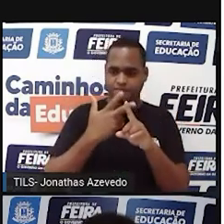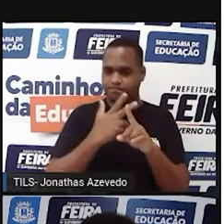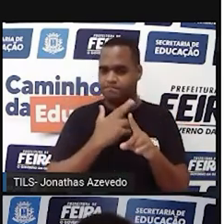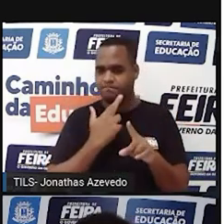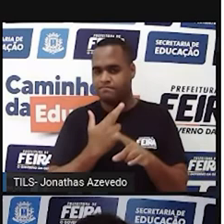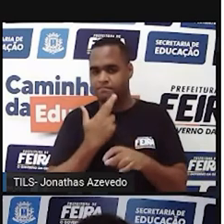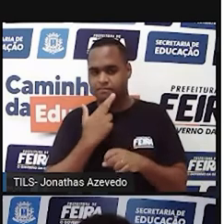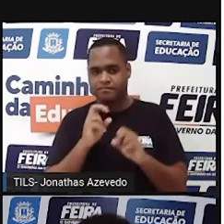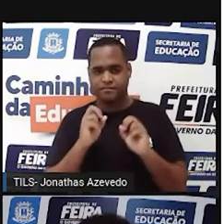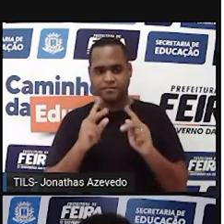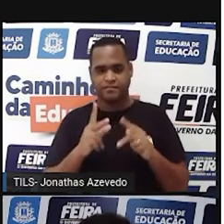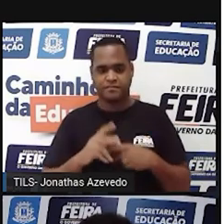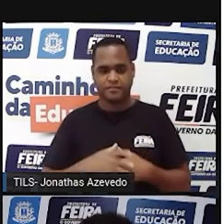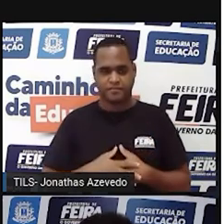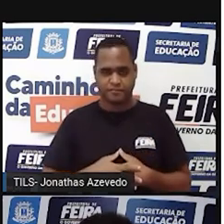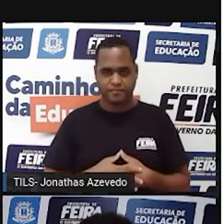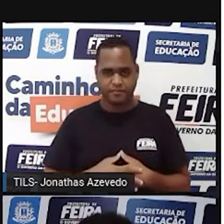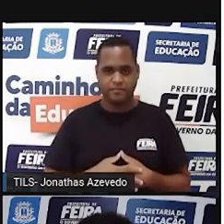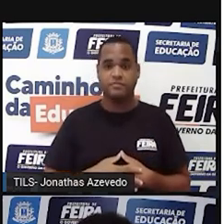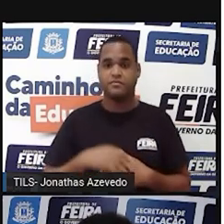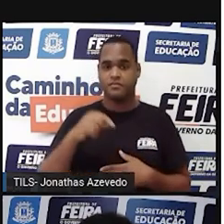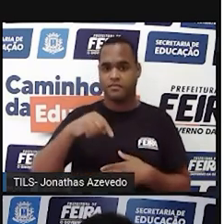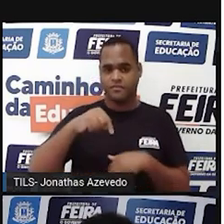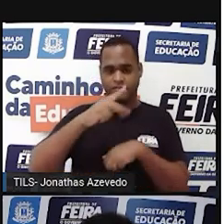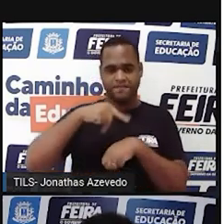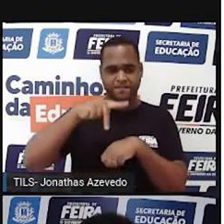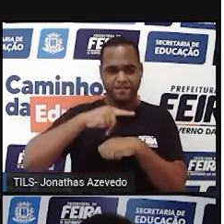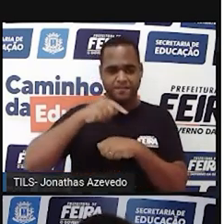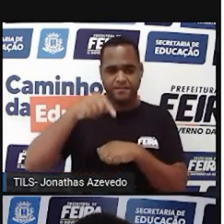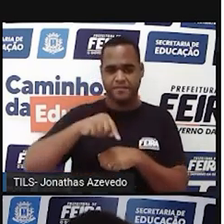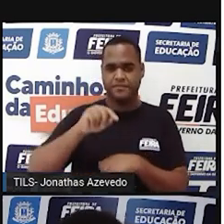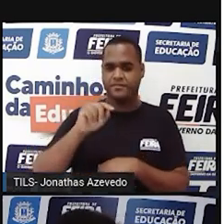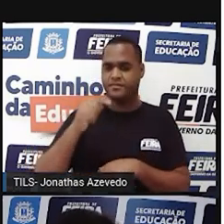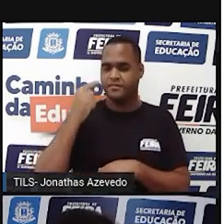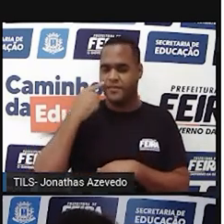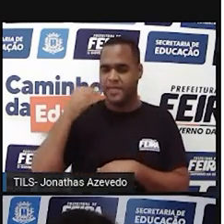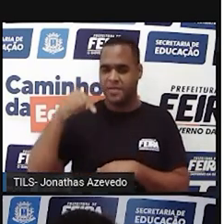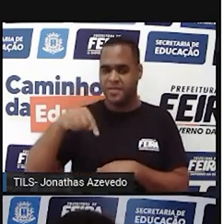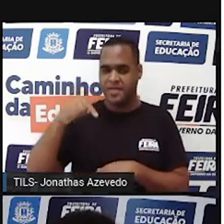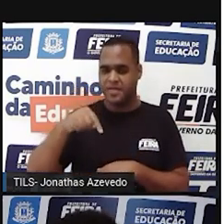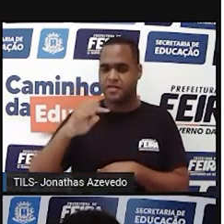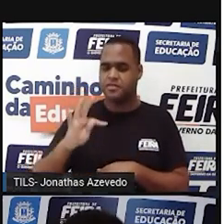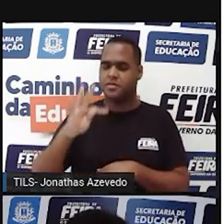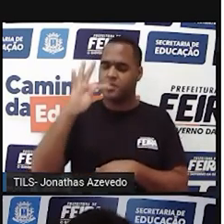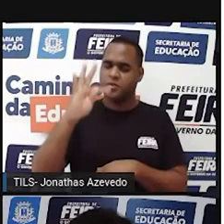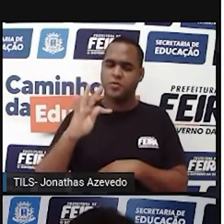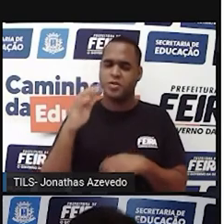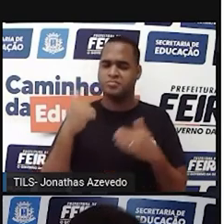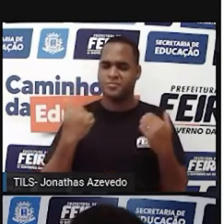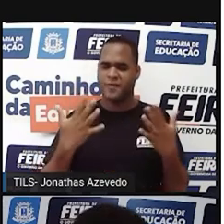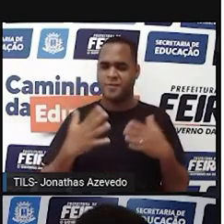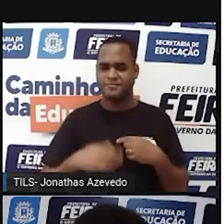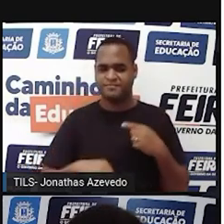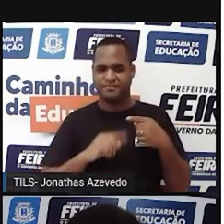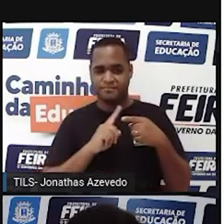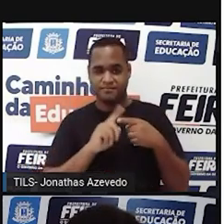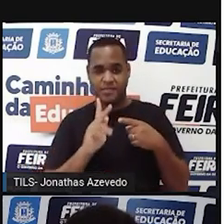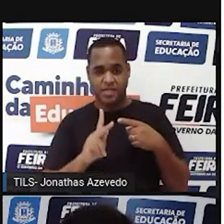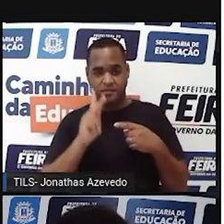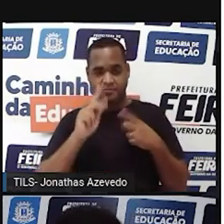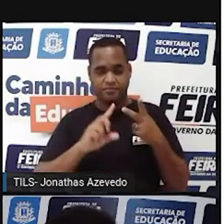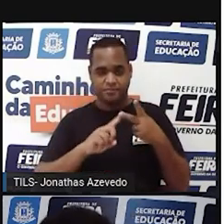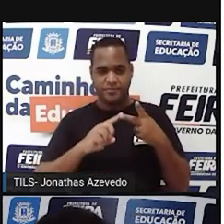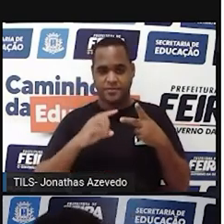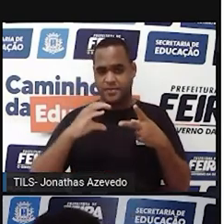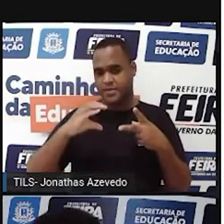resposta. No Brasil, qual a unidade de medida de temperatura? É o Kelvin, é